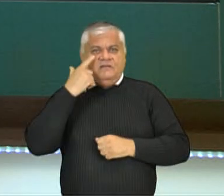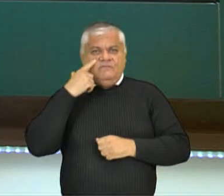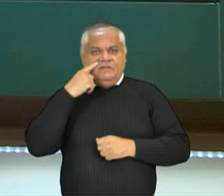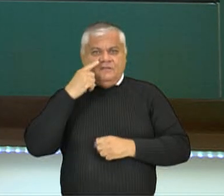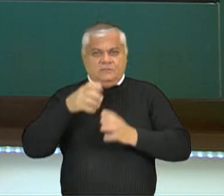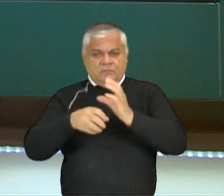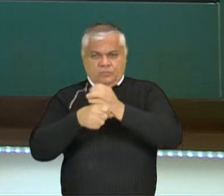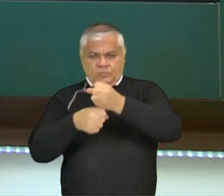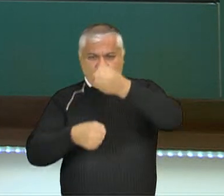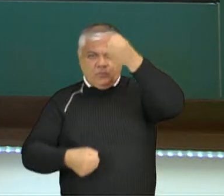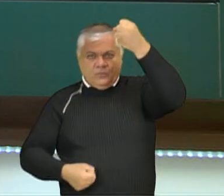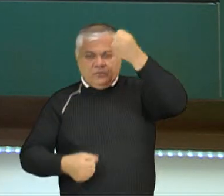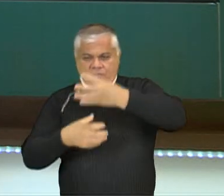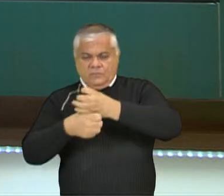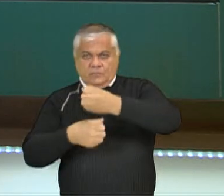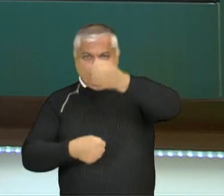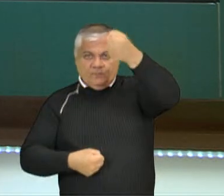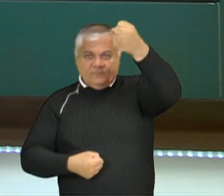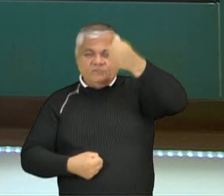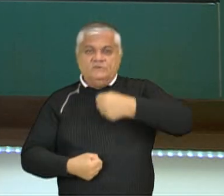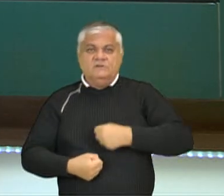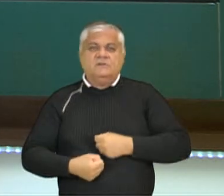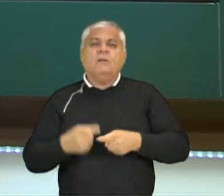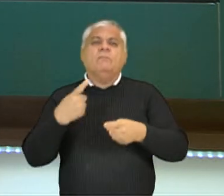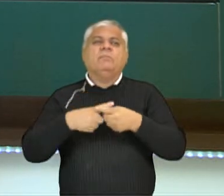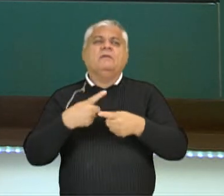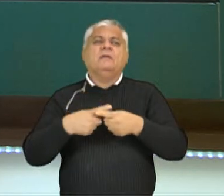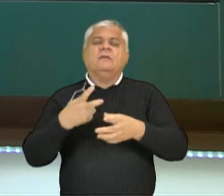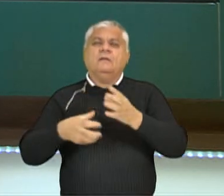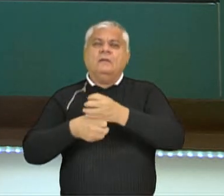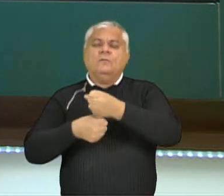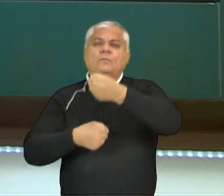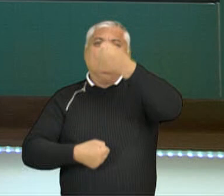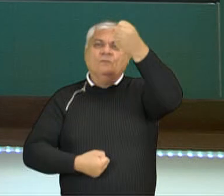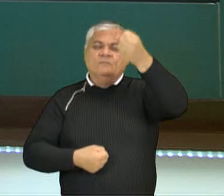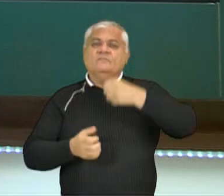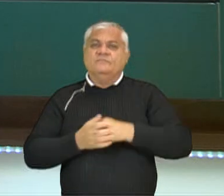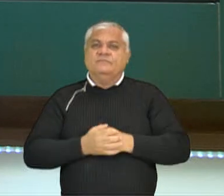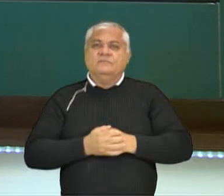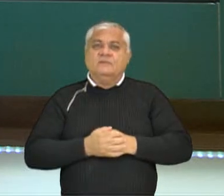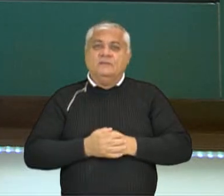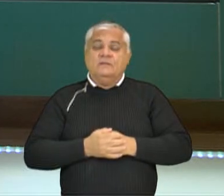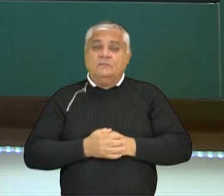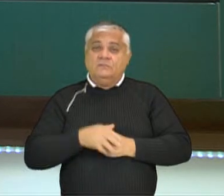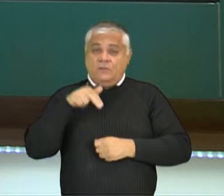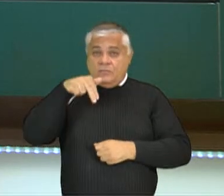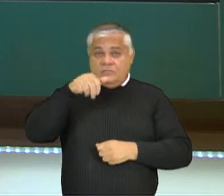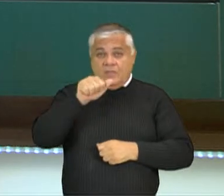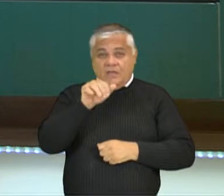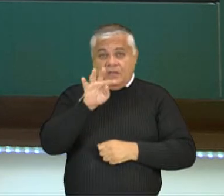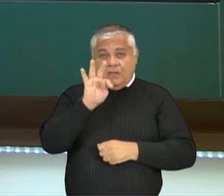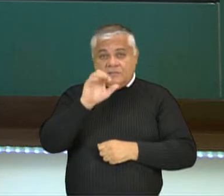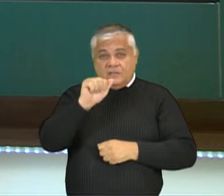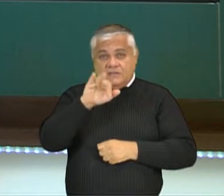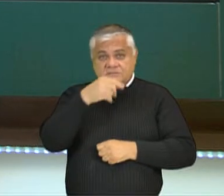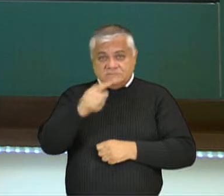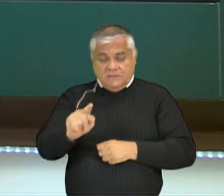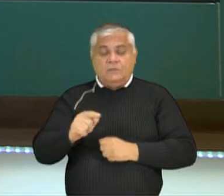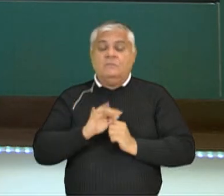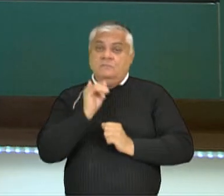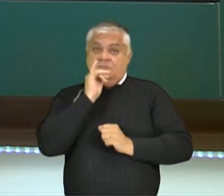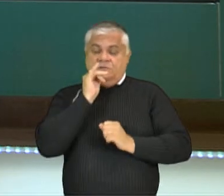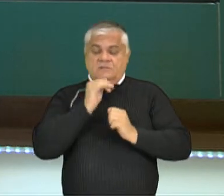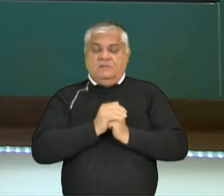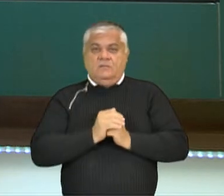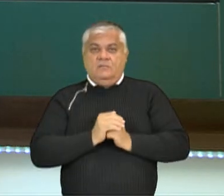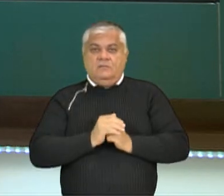estão segurando ali? Por que que serve? Para que serve isso? Então, na natação, os atletas que enxergam, quando eles